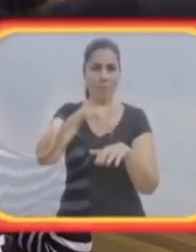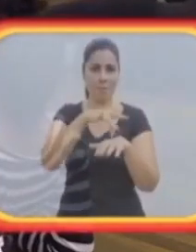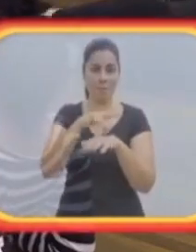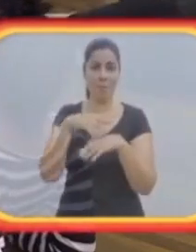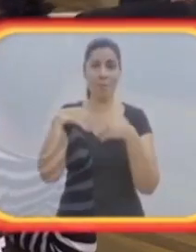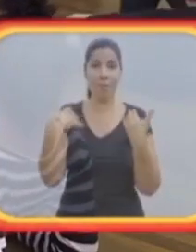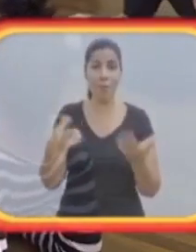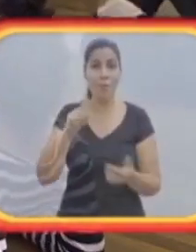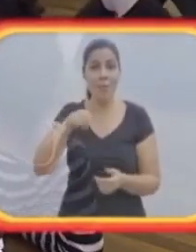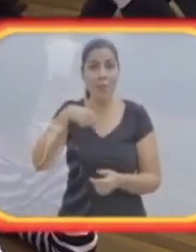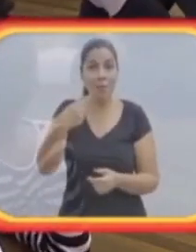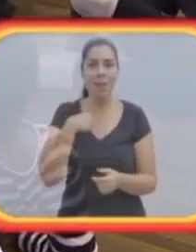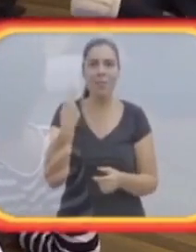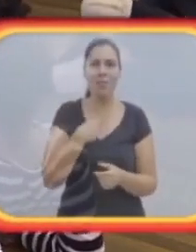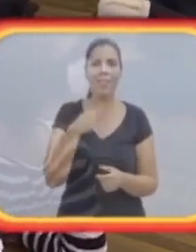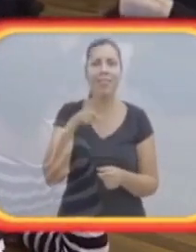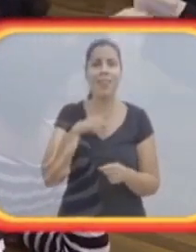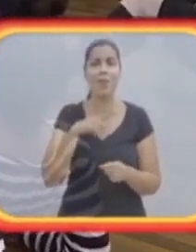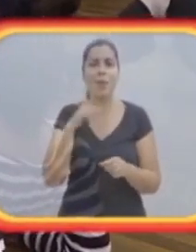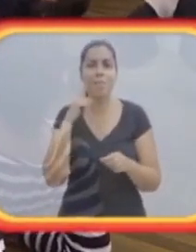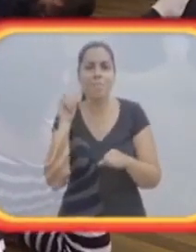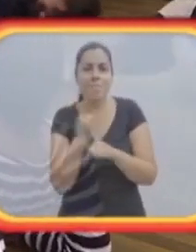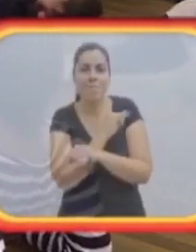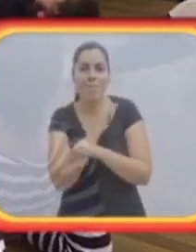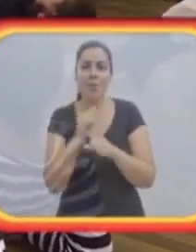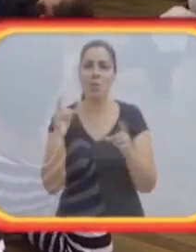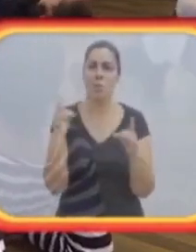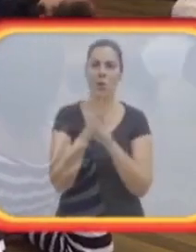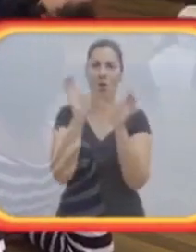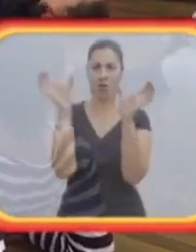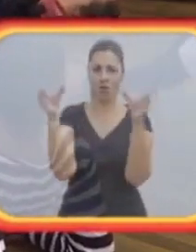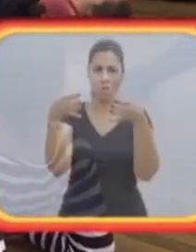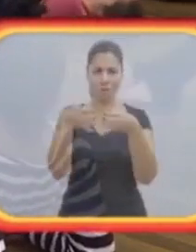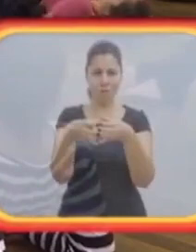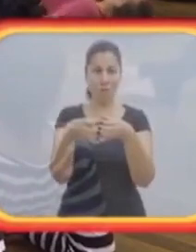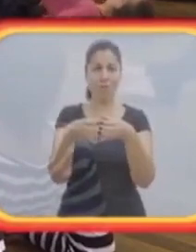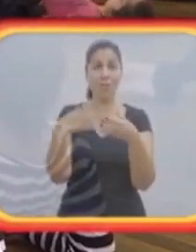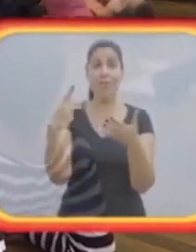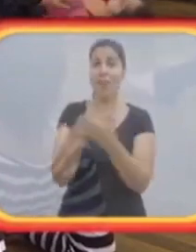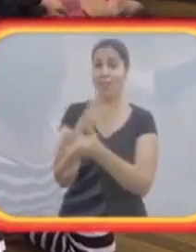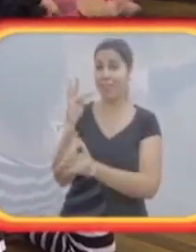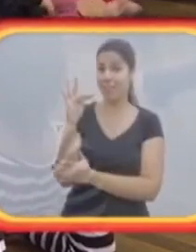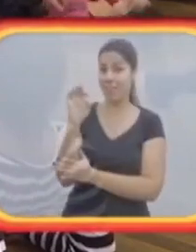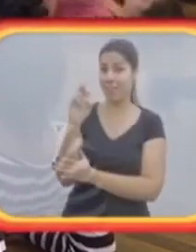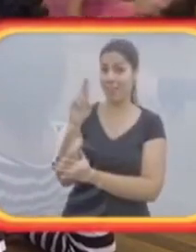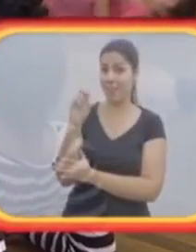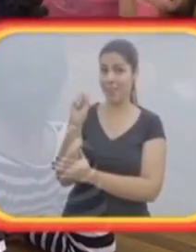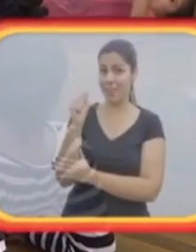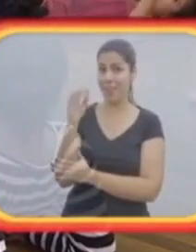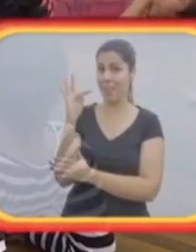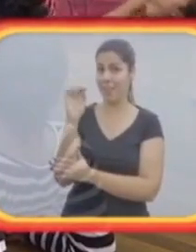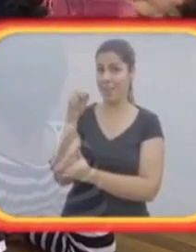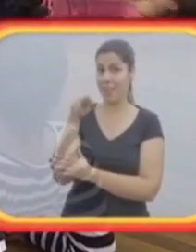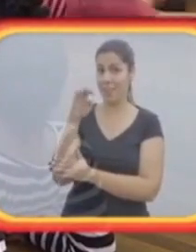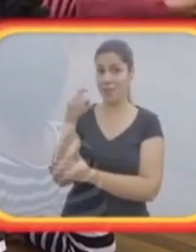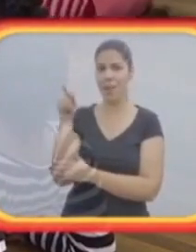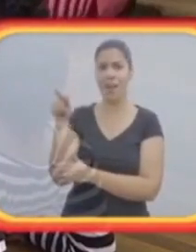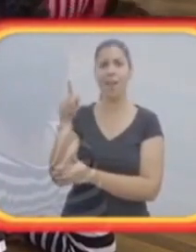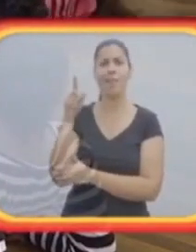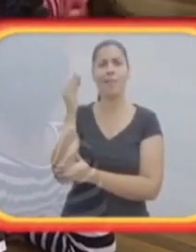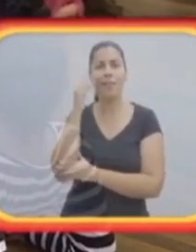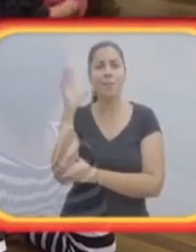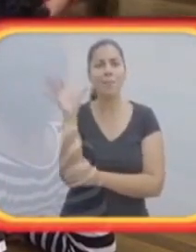coordena, né, a criação de uma coreografia, mas o material bruto, o material corporal,